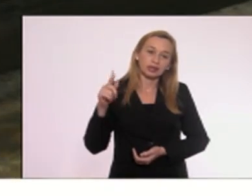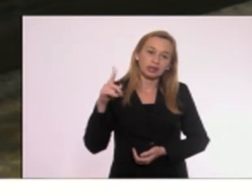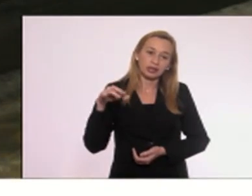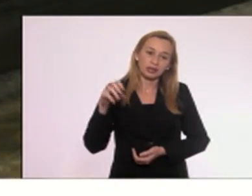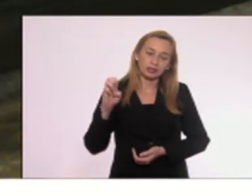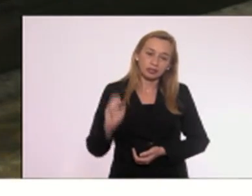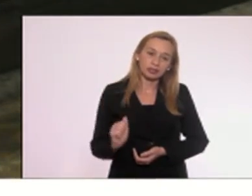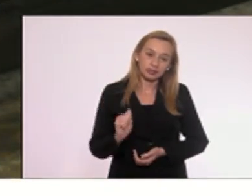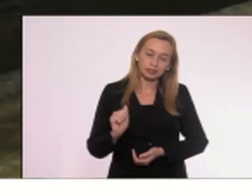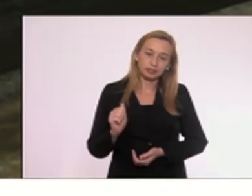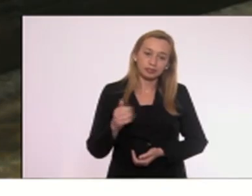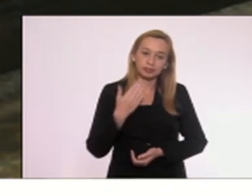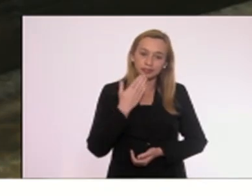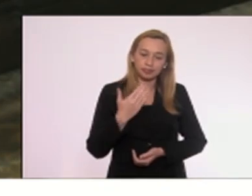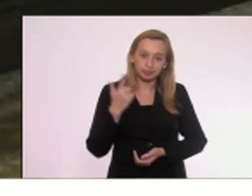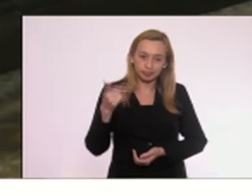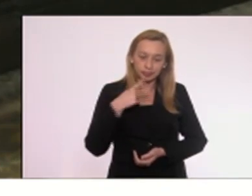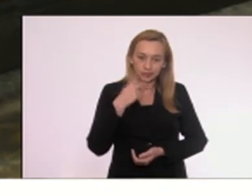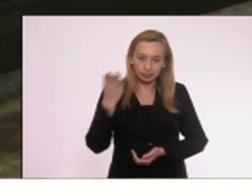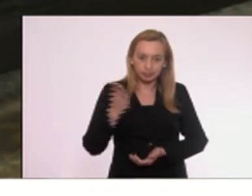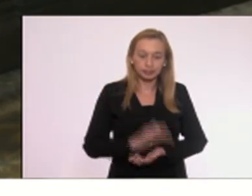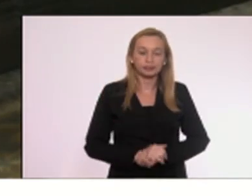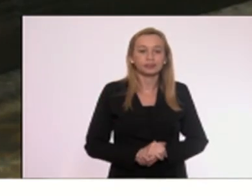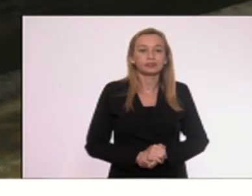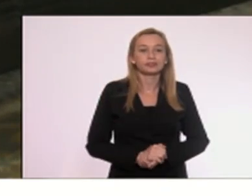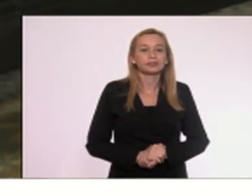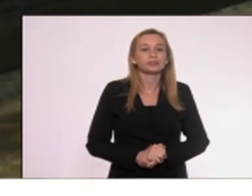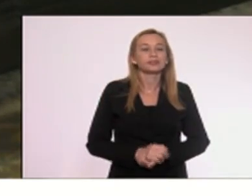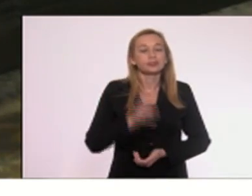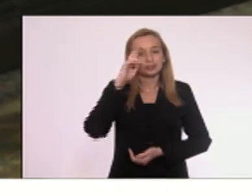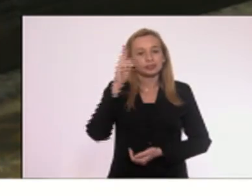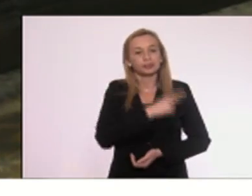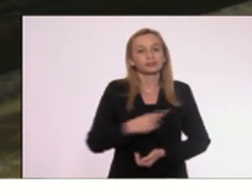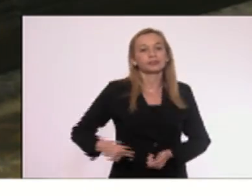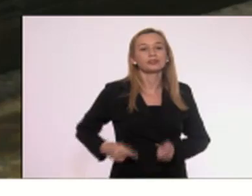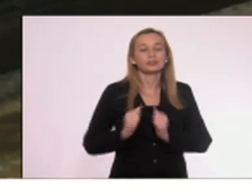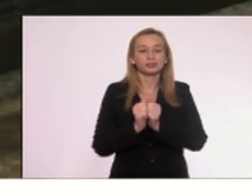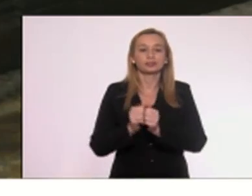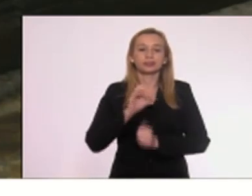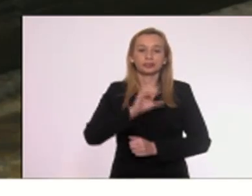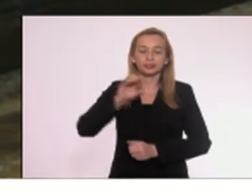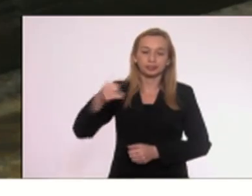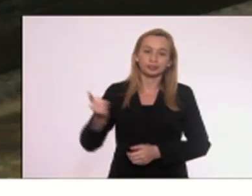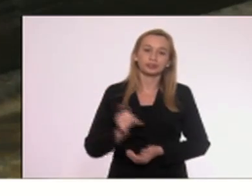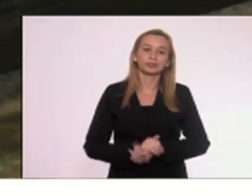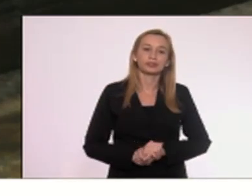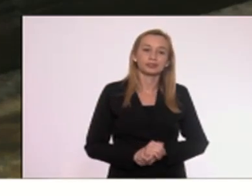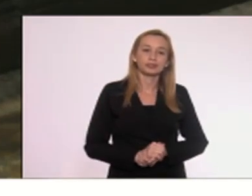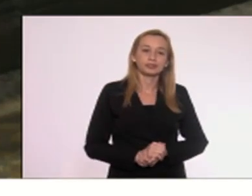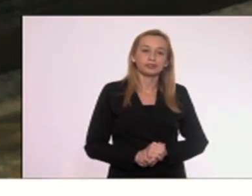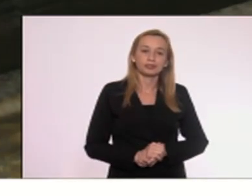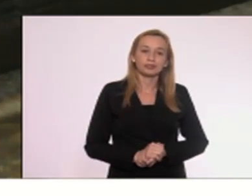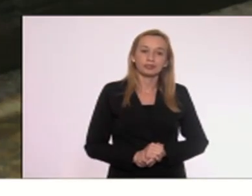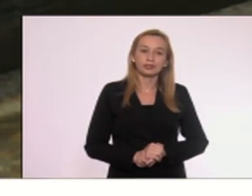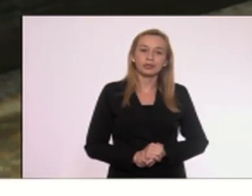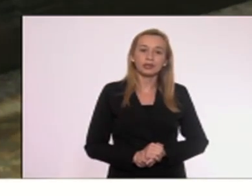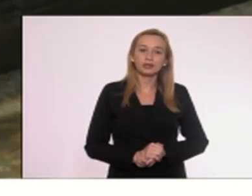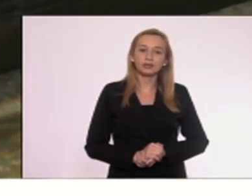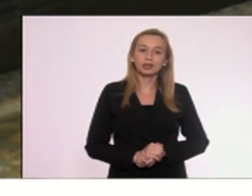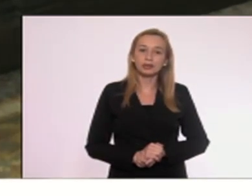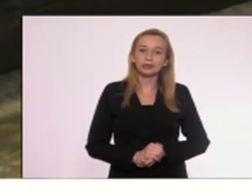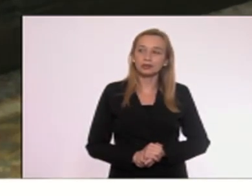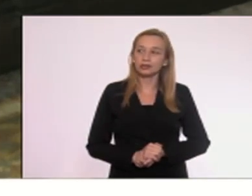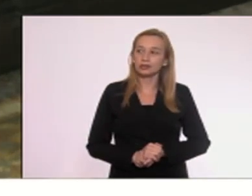esclarecimento. Designa relator... Presidente, acompanha a CCJ. O senhor vai pagar isso tudo,